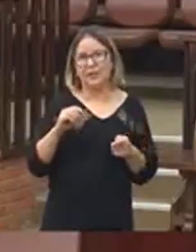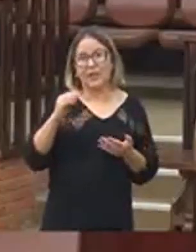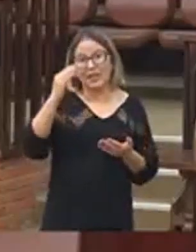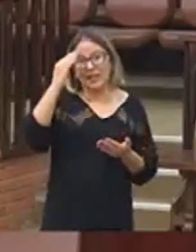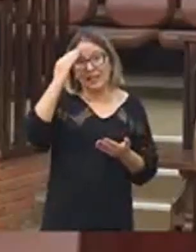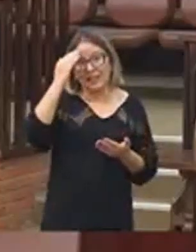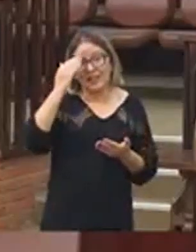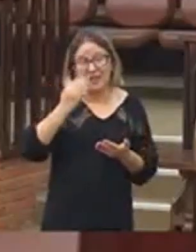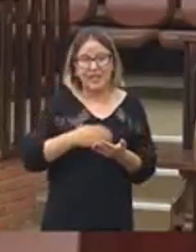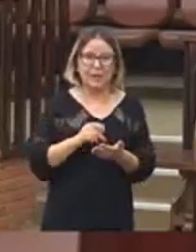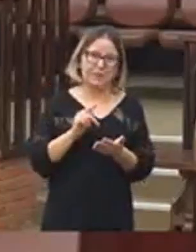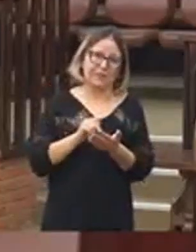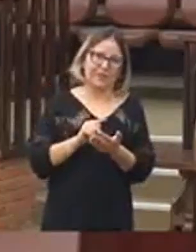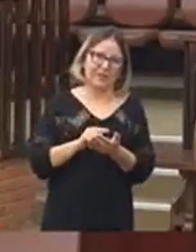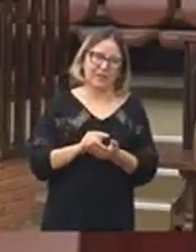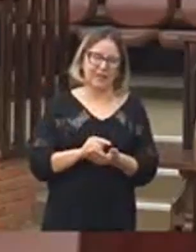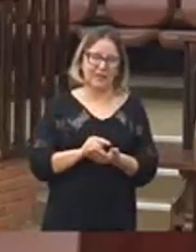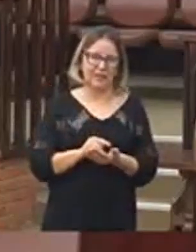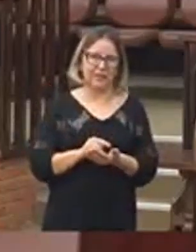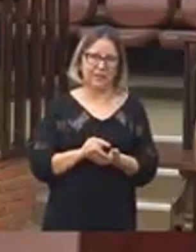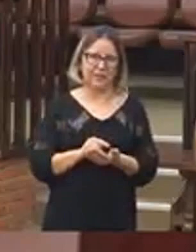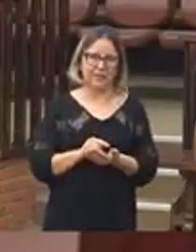vai dizer no versículo 40,